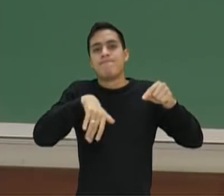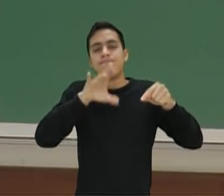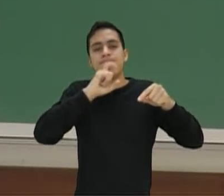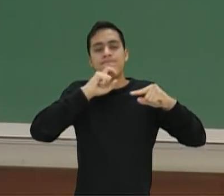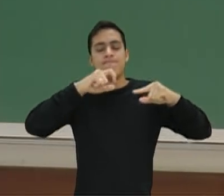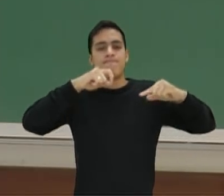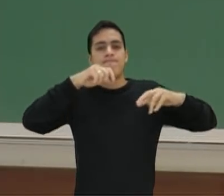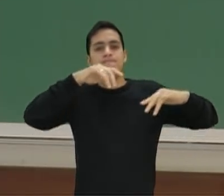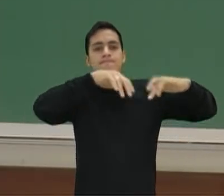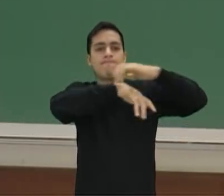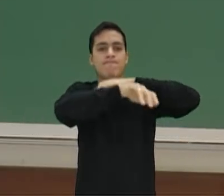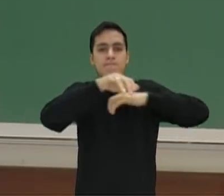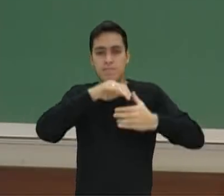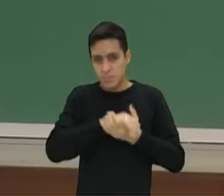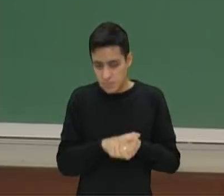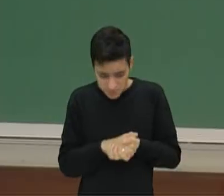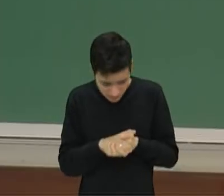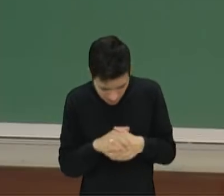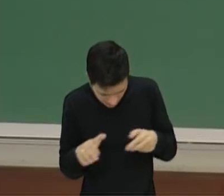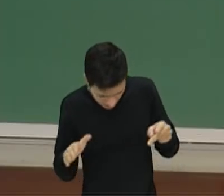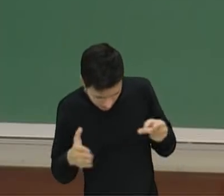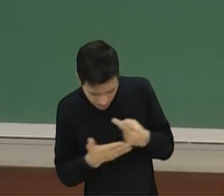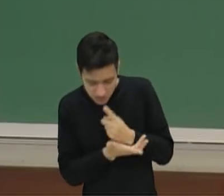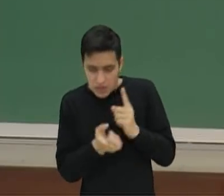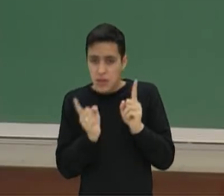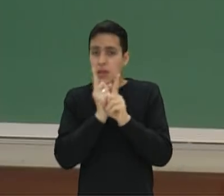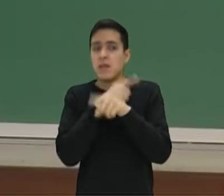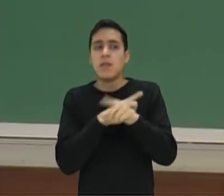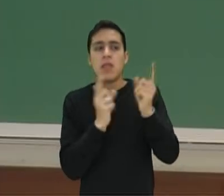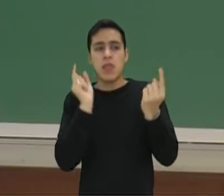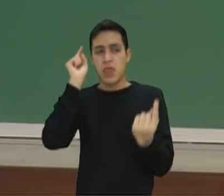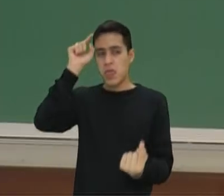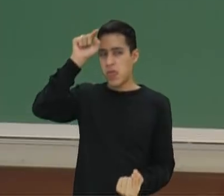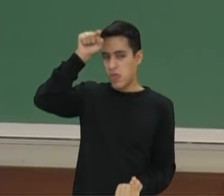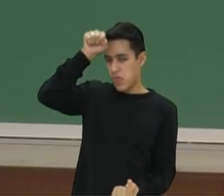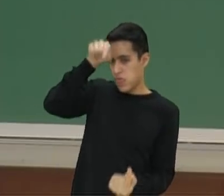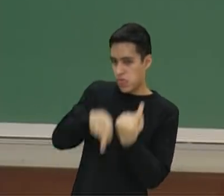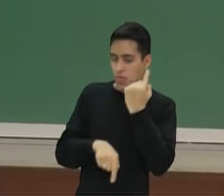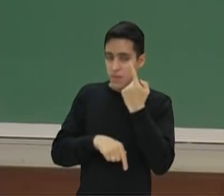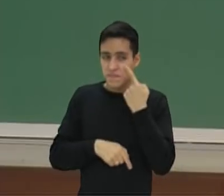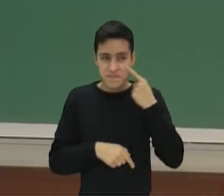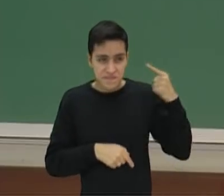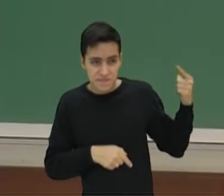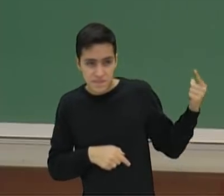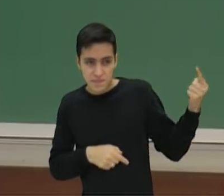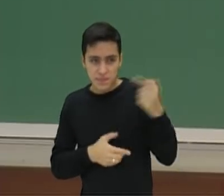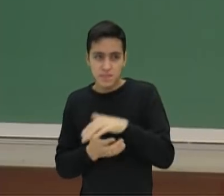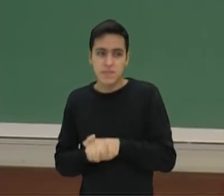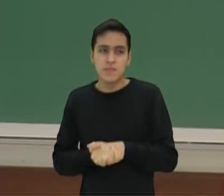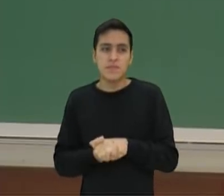mais fria. Quando acontece essa inversão térmica, observem a imagem aqui.